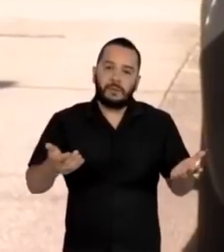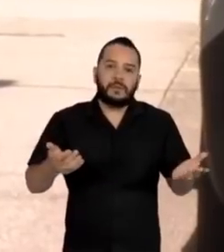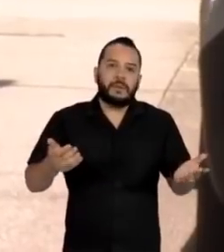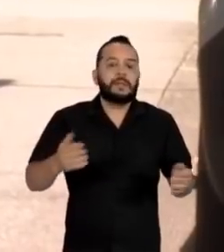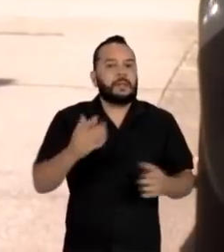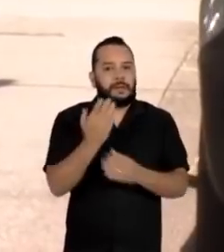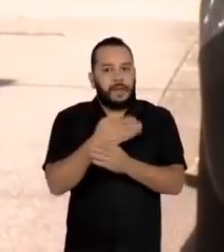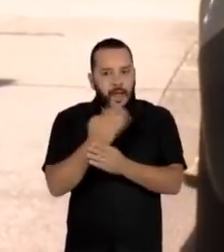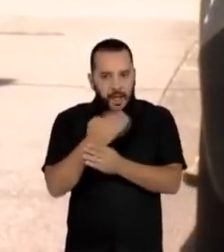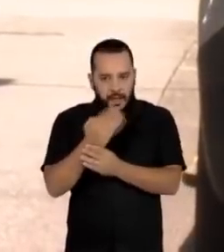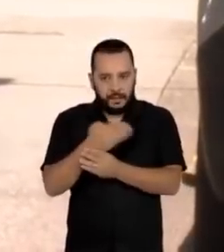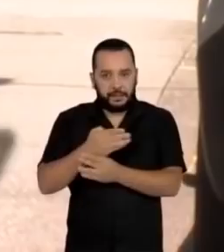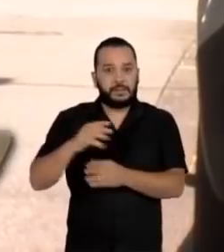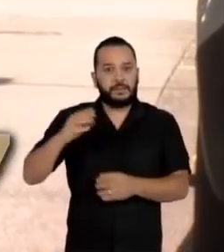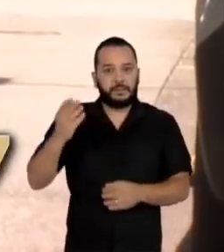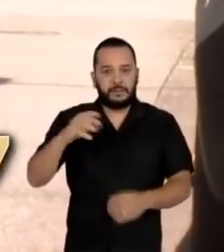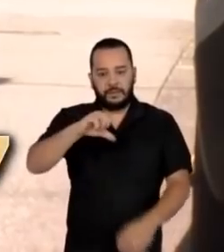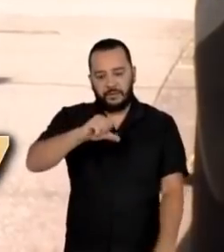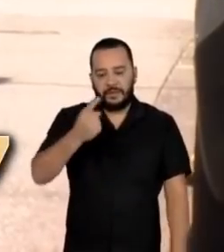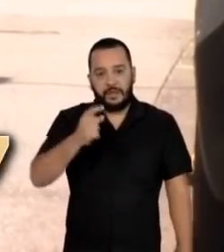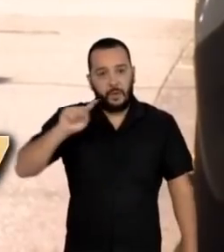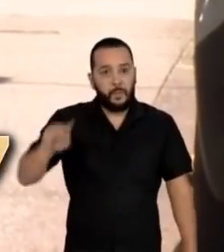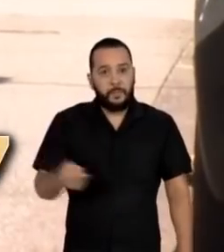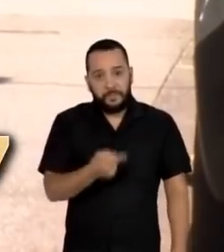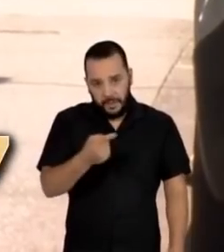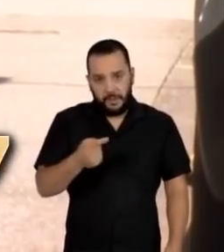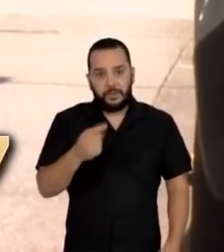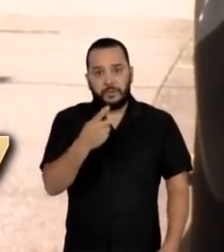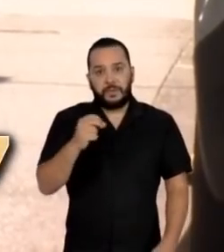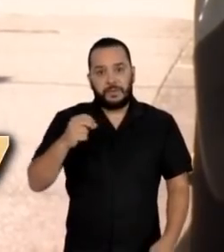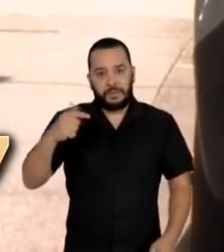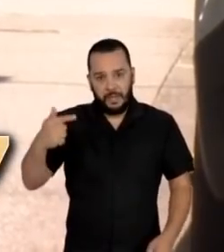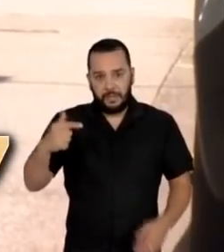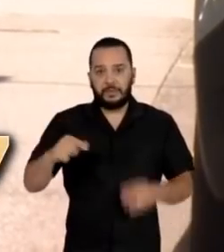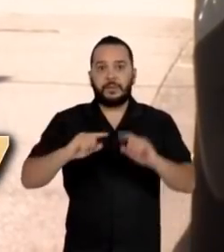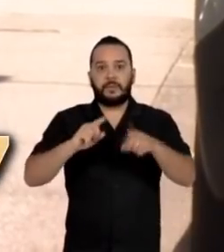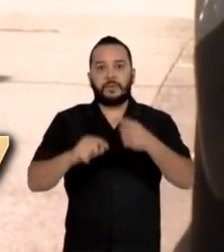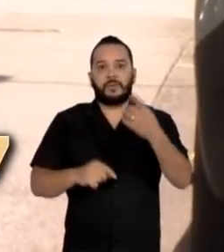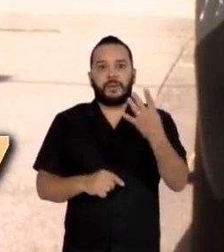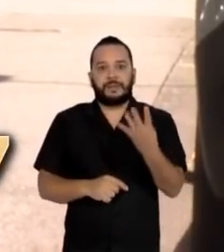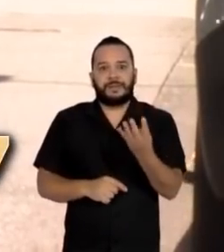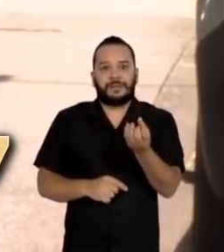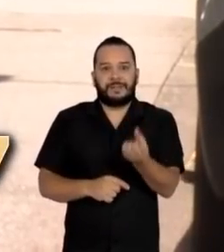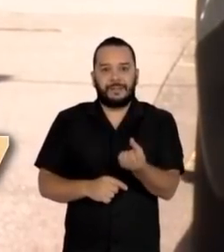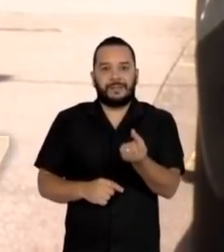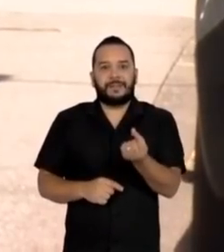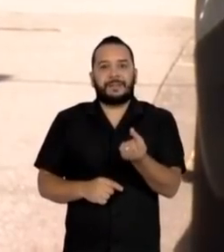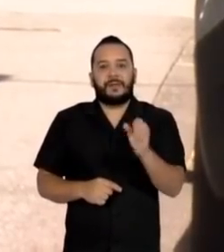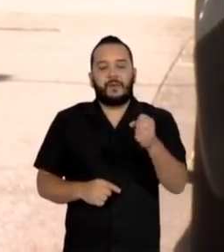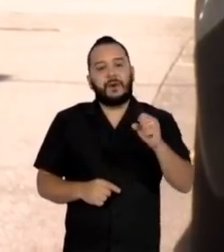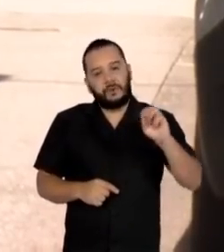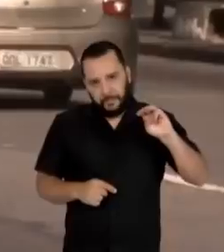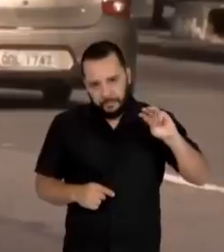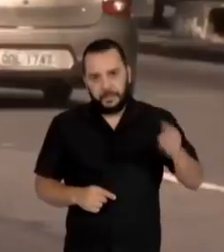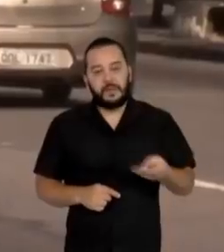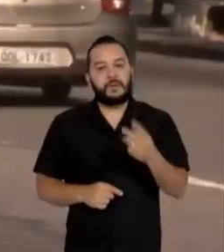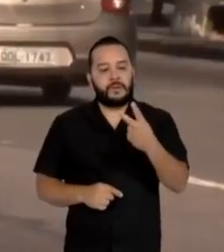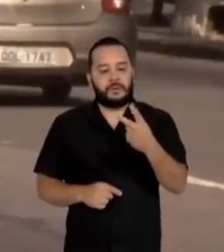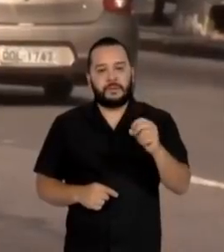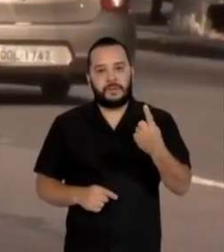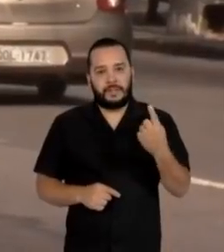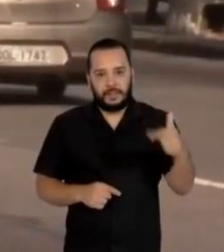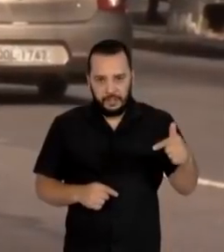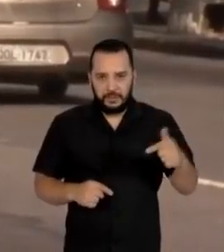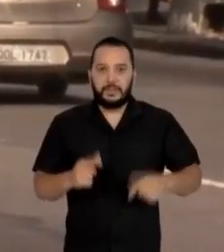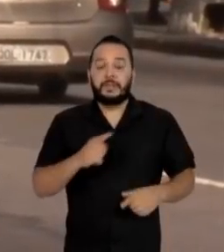viagens de táxi passaram de 91 mil em 2007 para 468 mil em 2017. O aumento